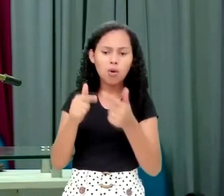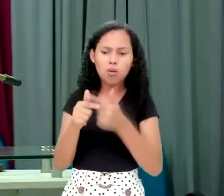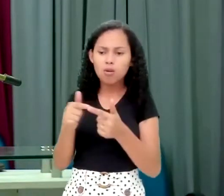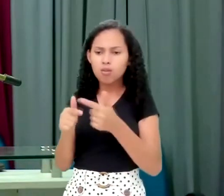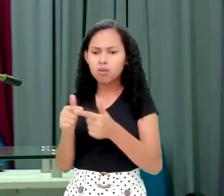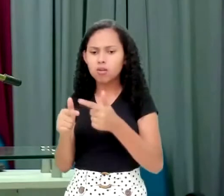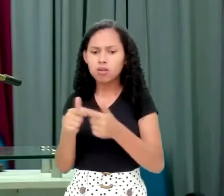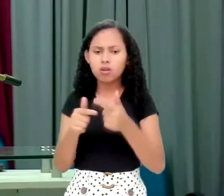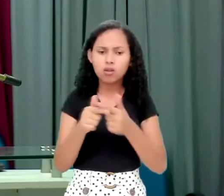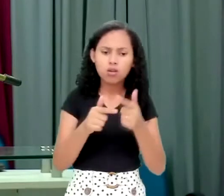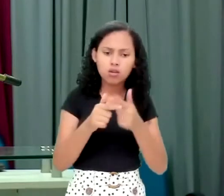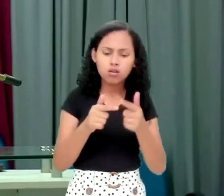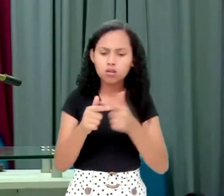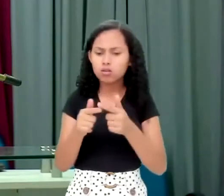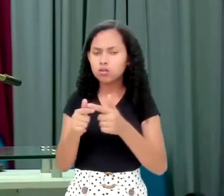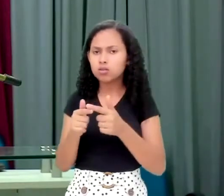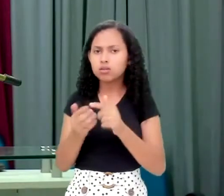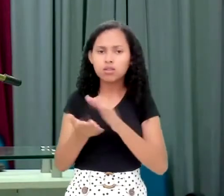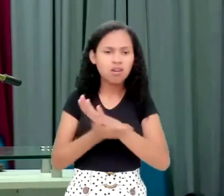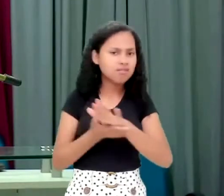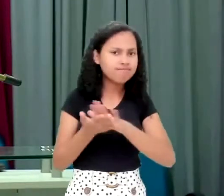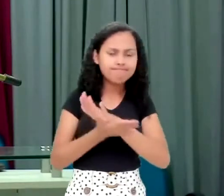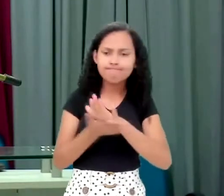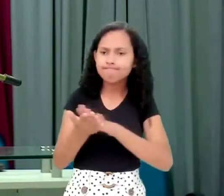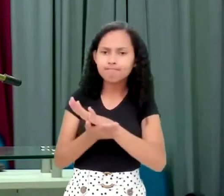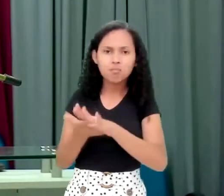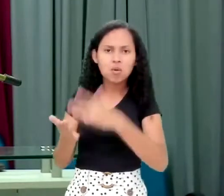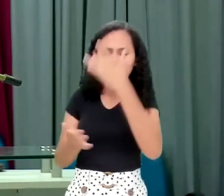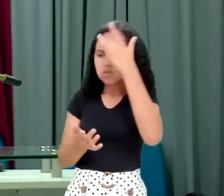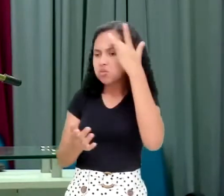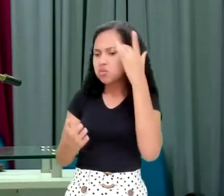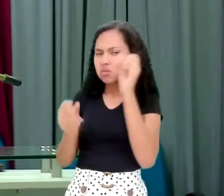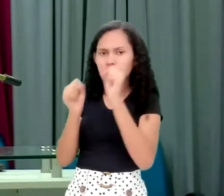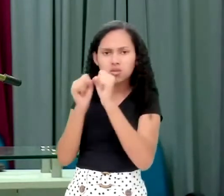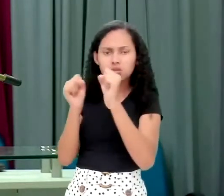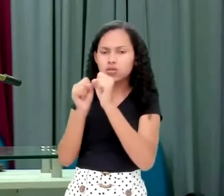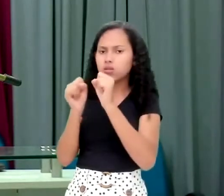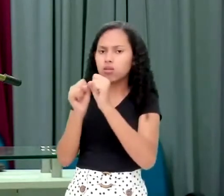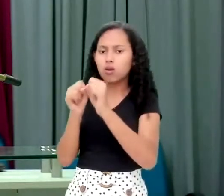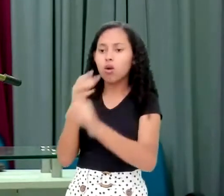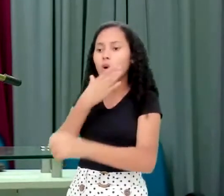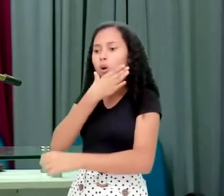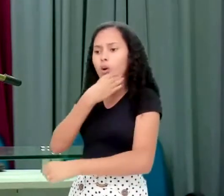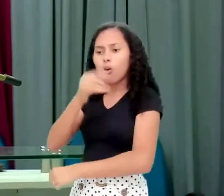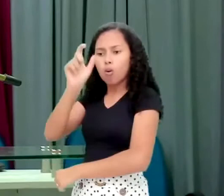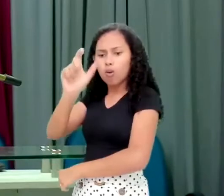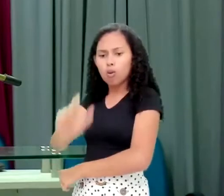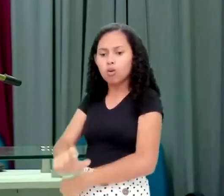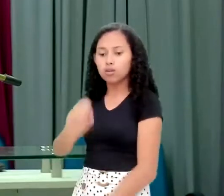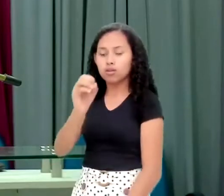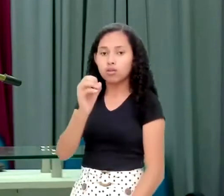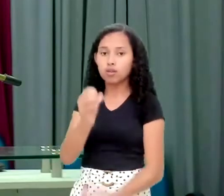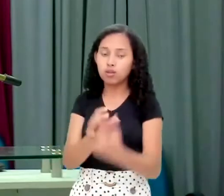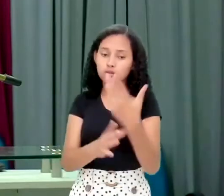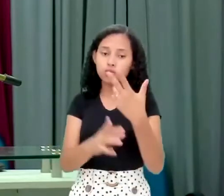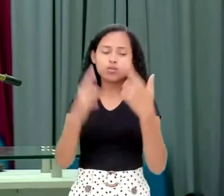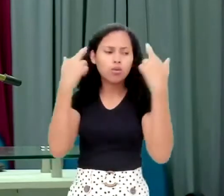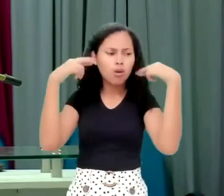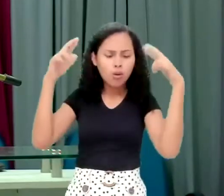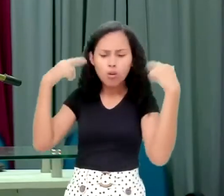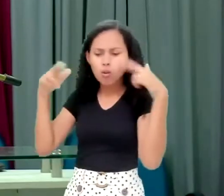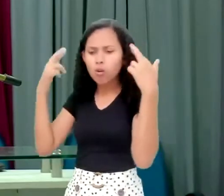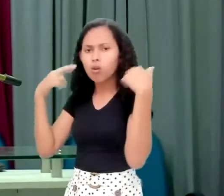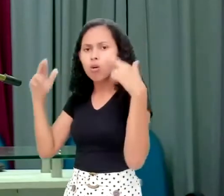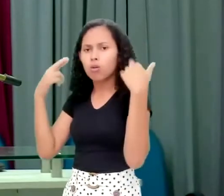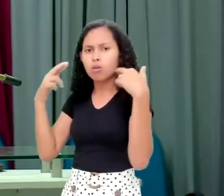crítica, não havia nada que alguém pudesse fazer. Aquele homem era um criador de ovelhas, aquele outro era